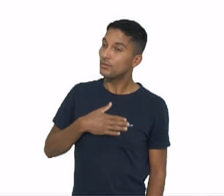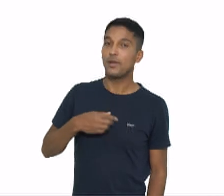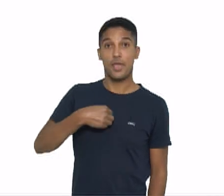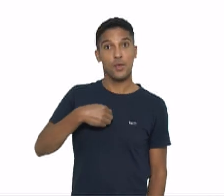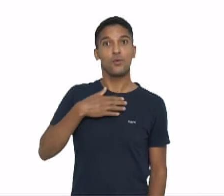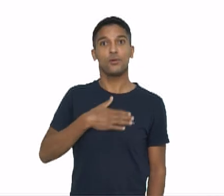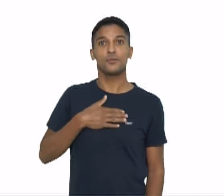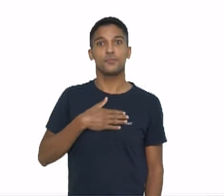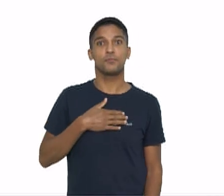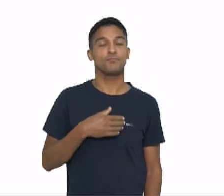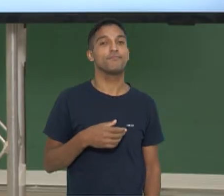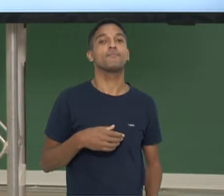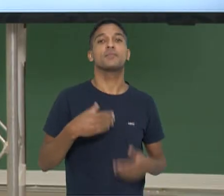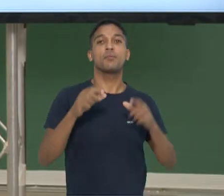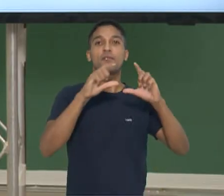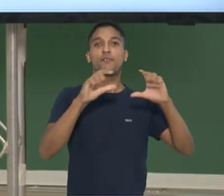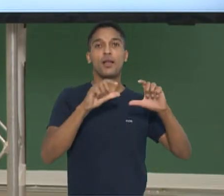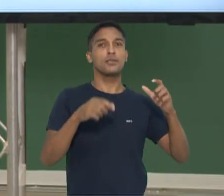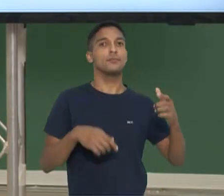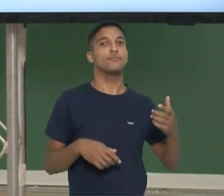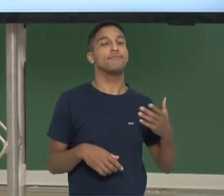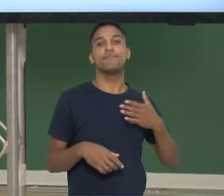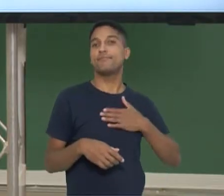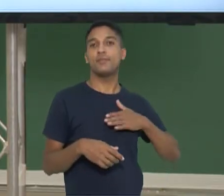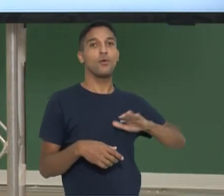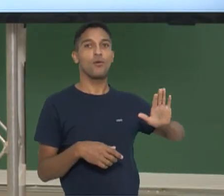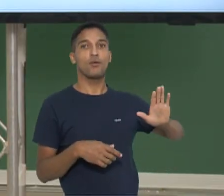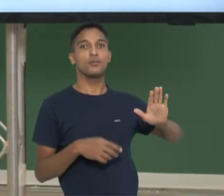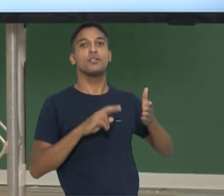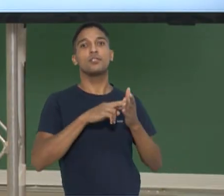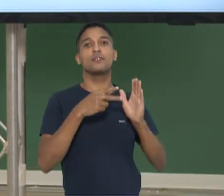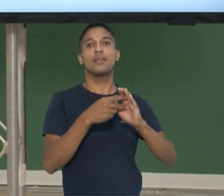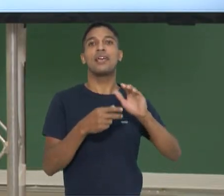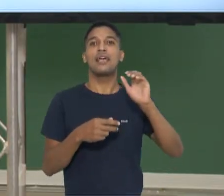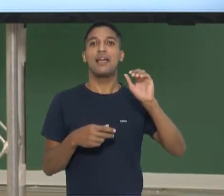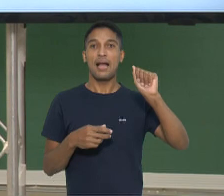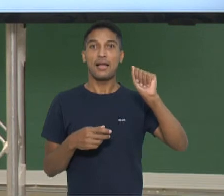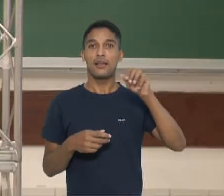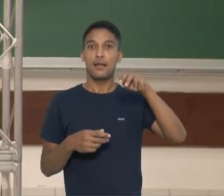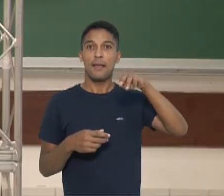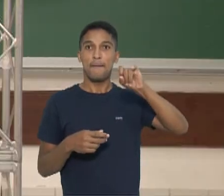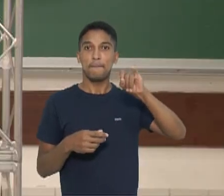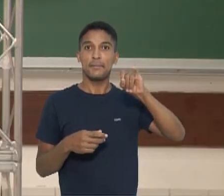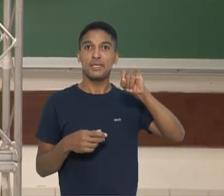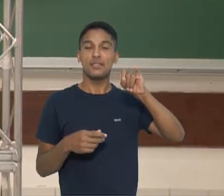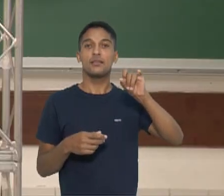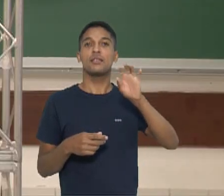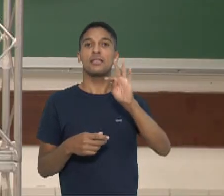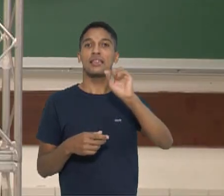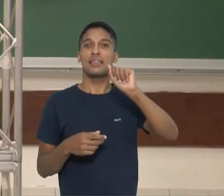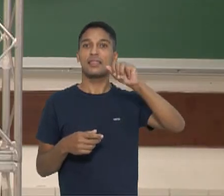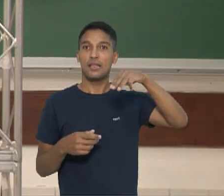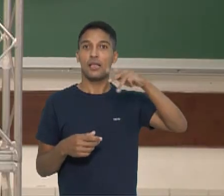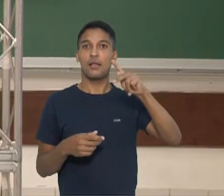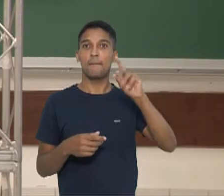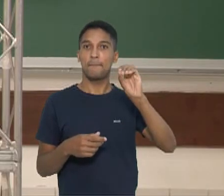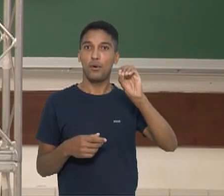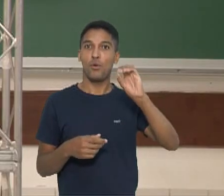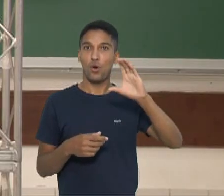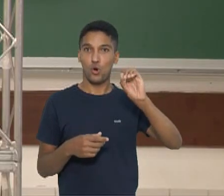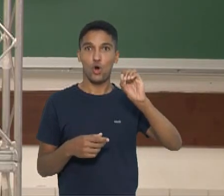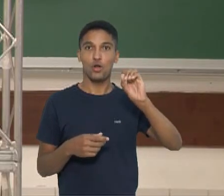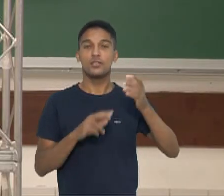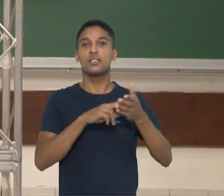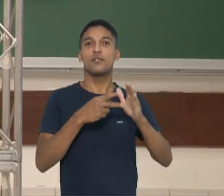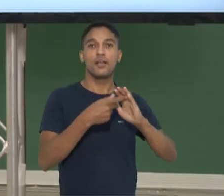Expressões de desgosto. A mim tampouco. Eu também não gosto, né? Ou a mim não. Não me gusta. Que